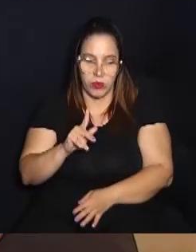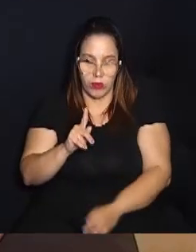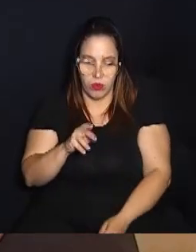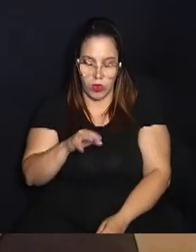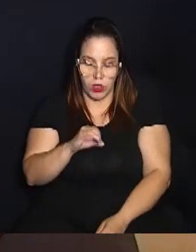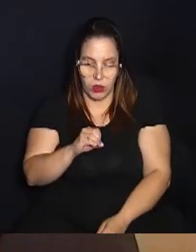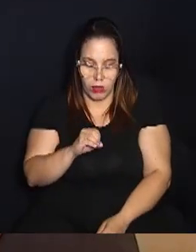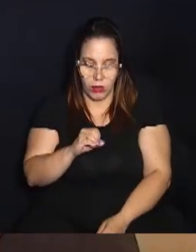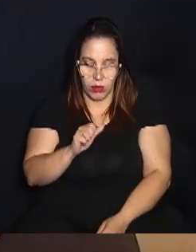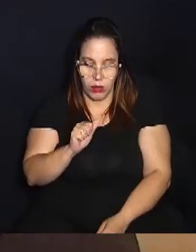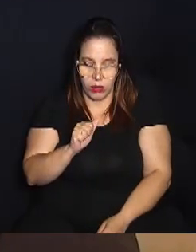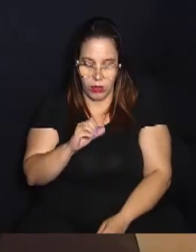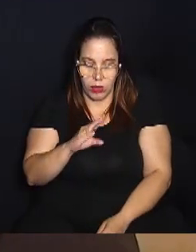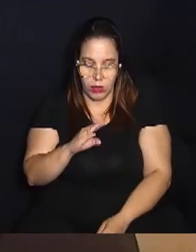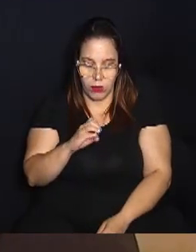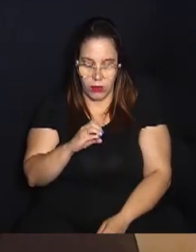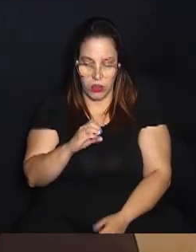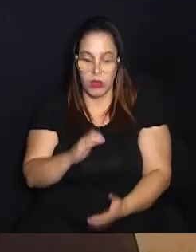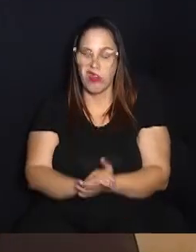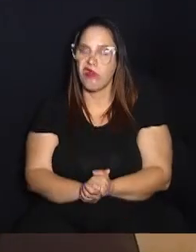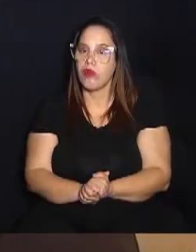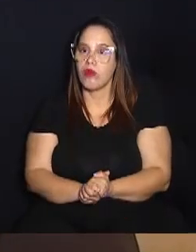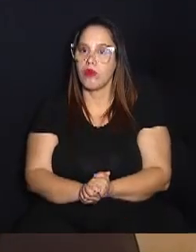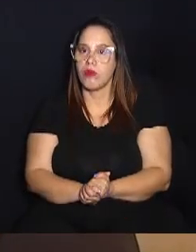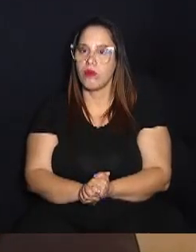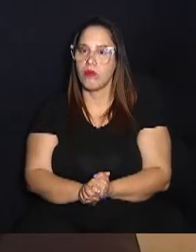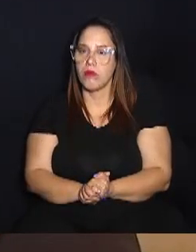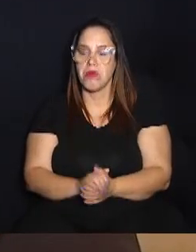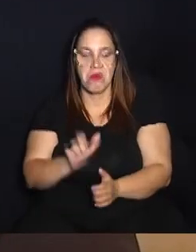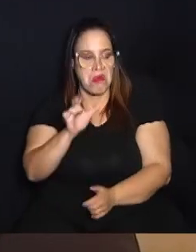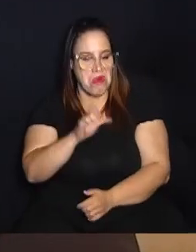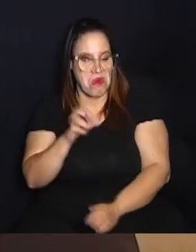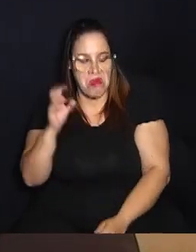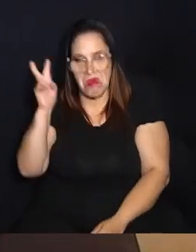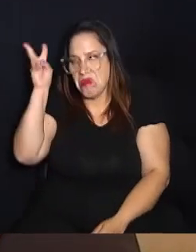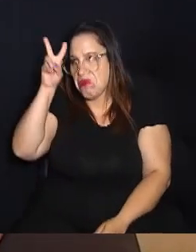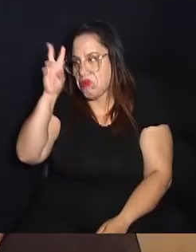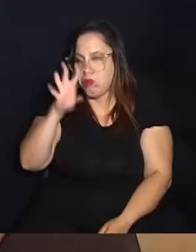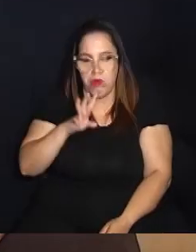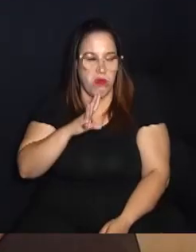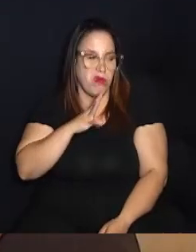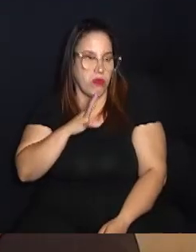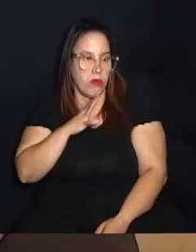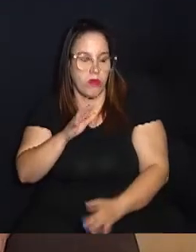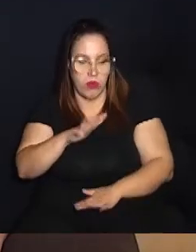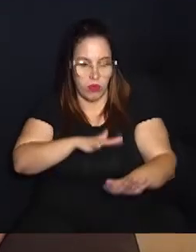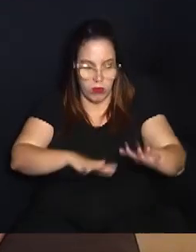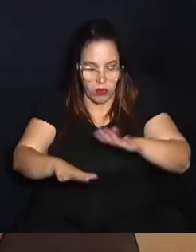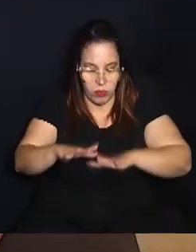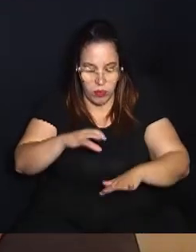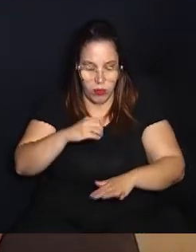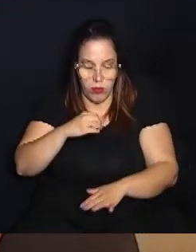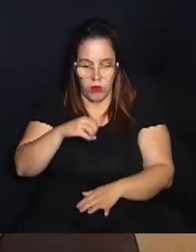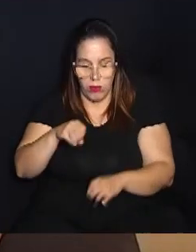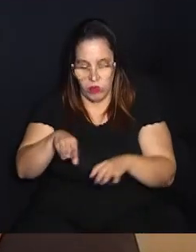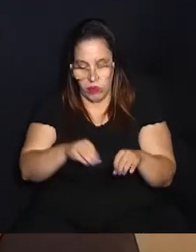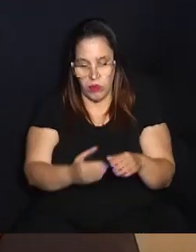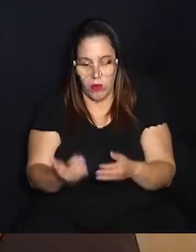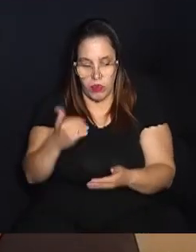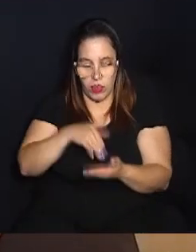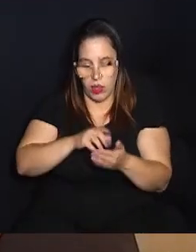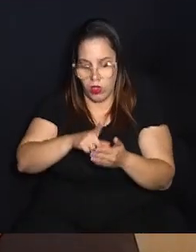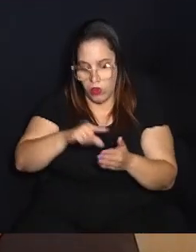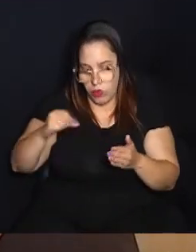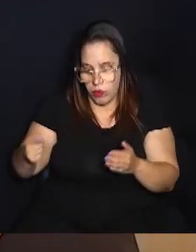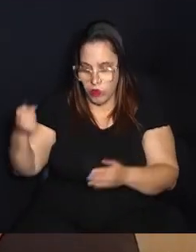Nacional de Alfabetização no governo João Goulart. Então, é uma das personagens históricas mais conhecidas no campo da educação, dentro e